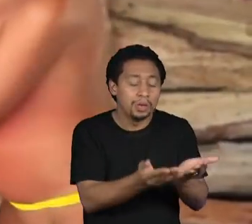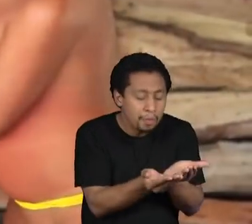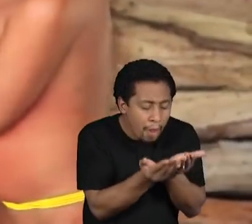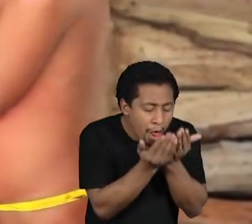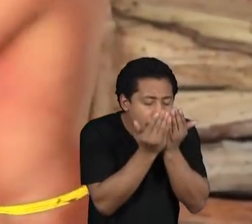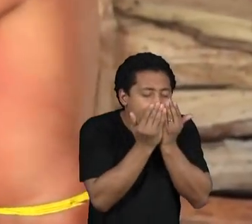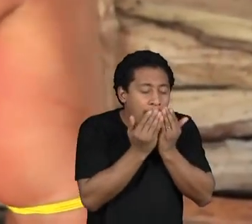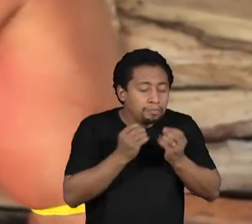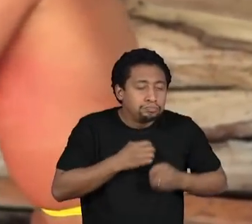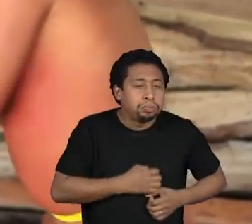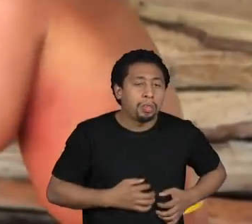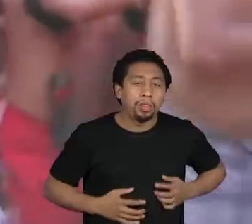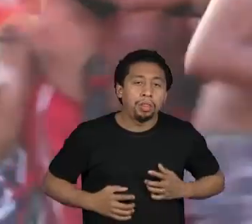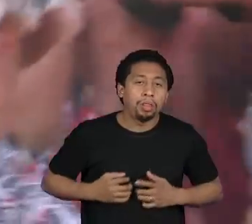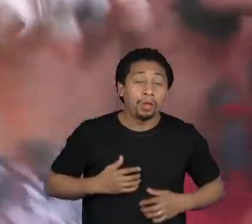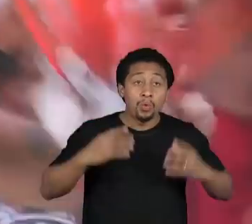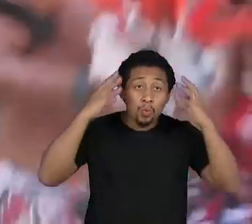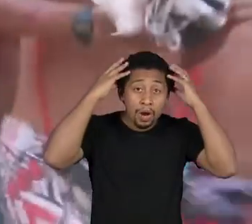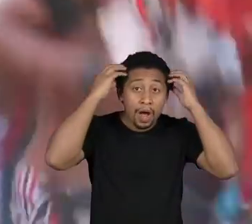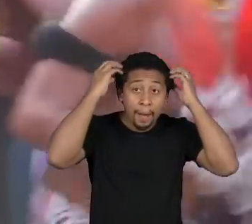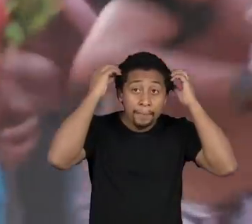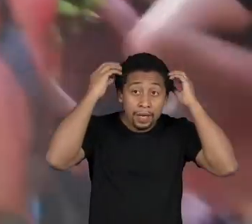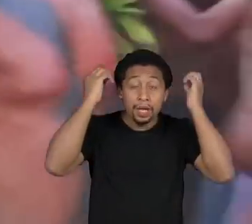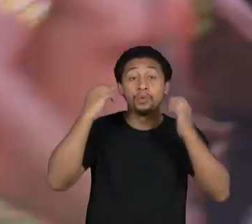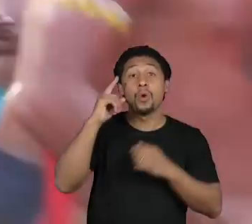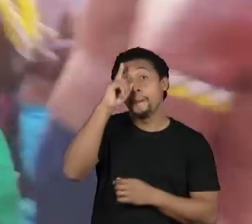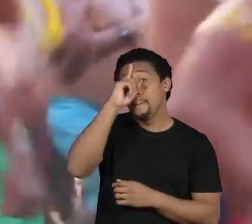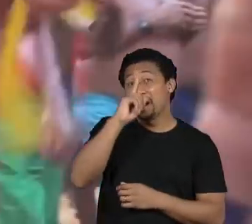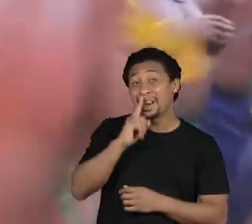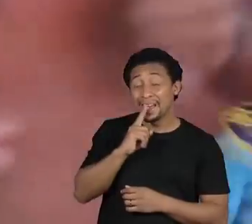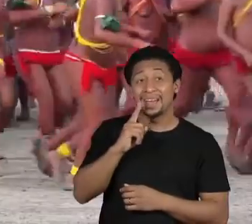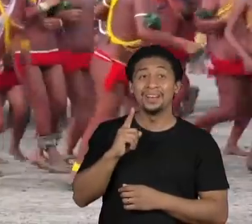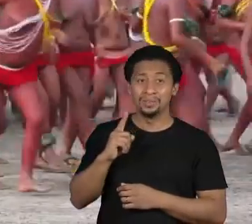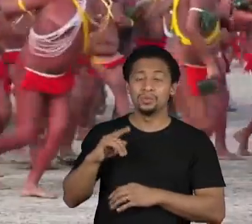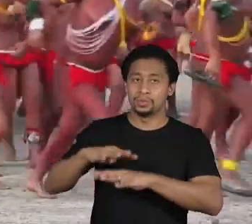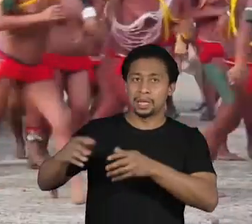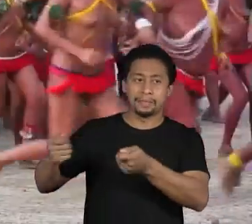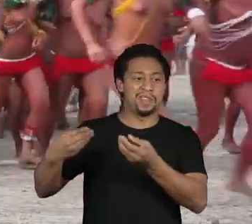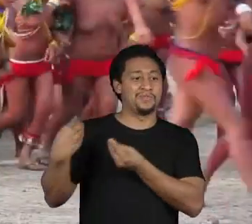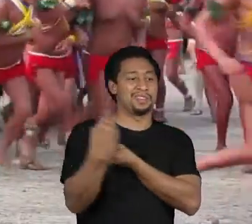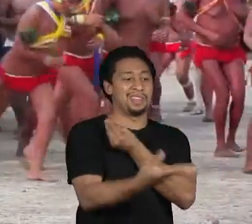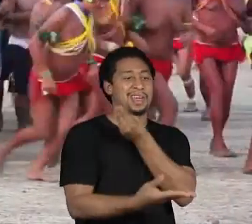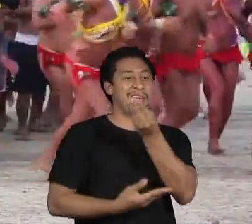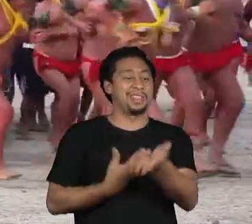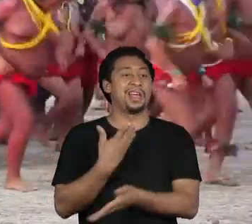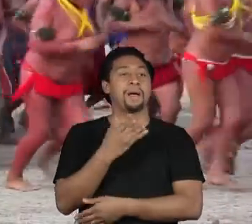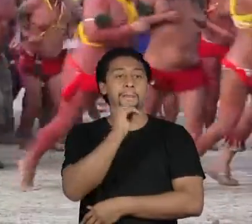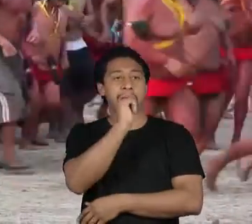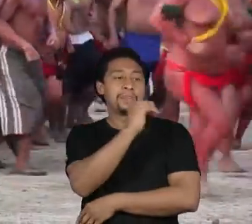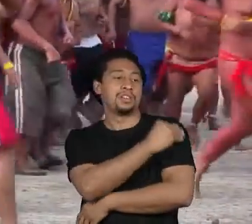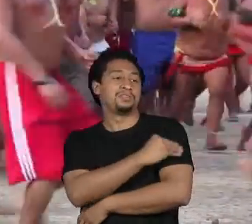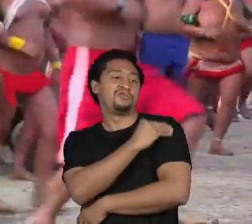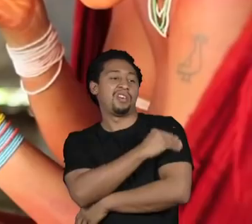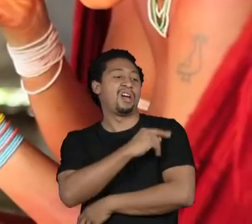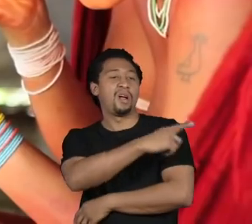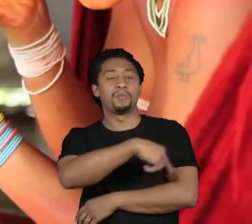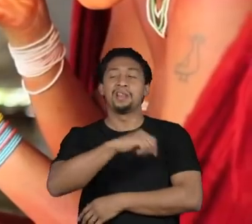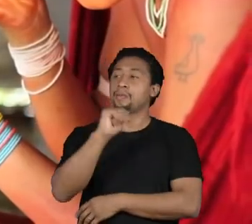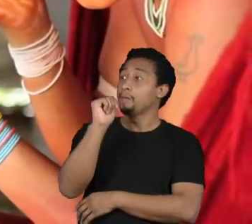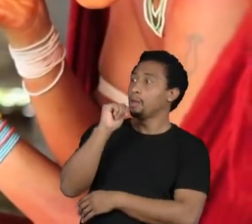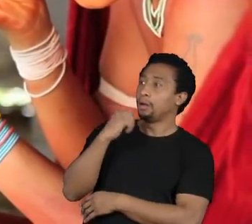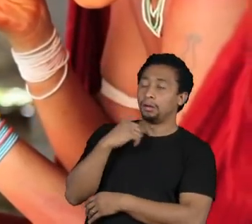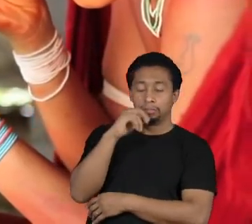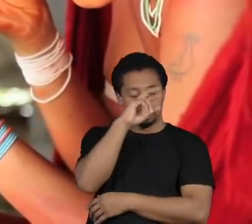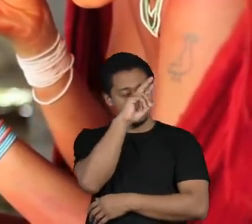bebida alcoólica para as pessoas, mesmo sendo proibido. Eles não levam suas esposas, dão comida para as mulheres em troca de